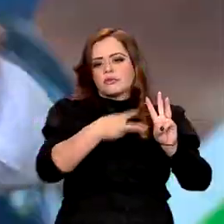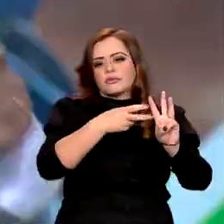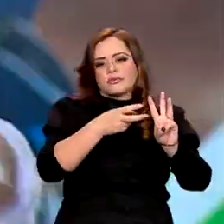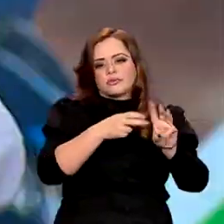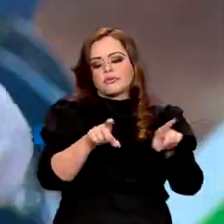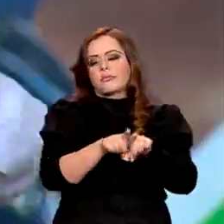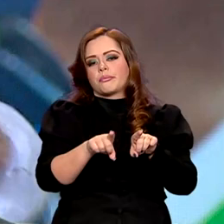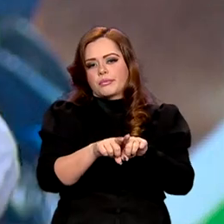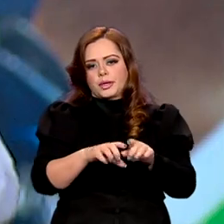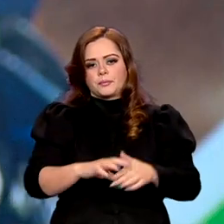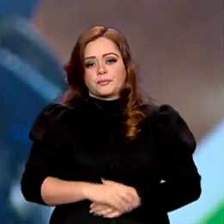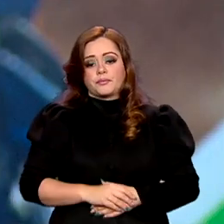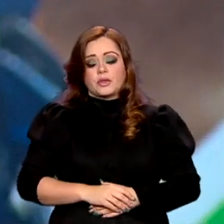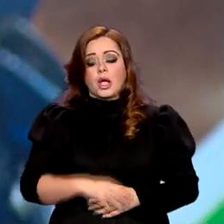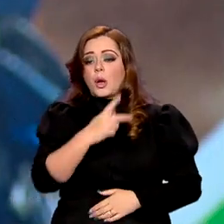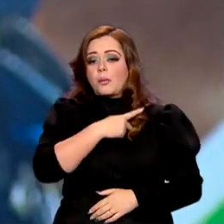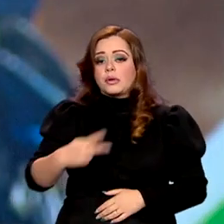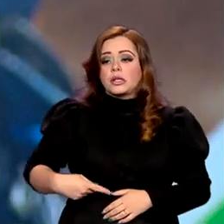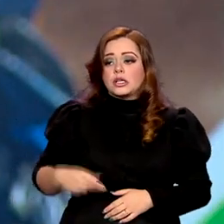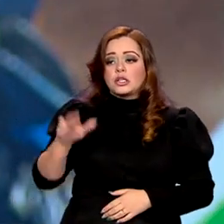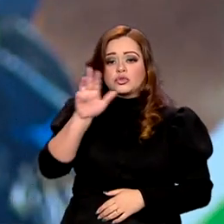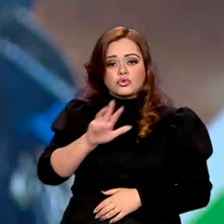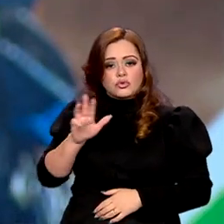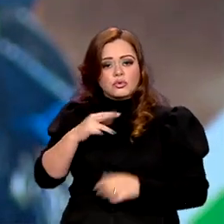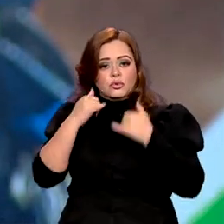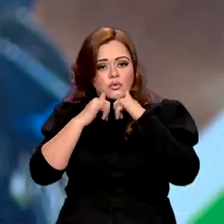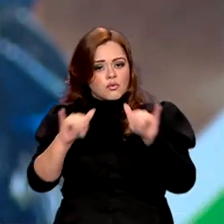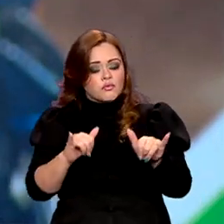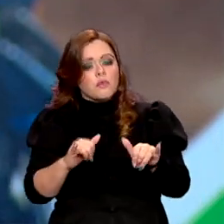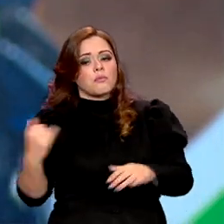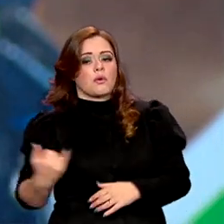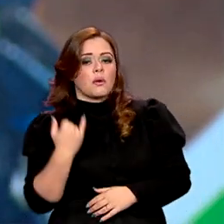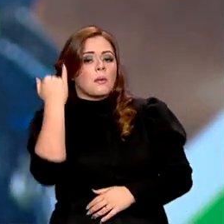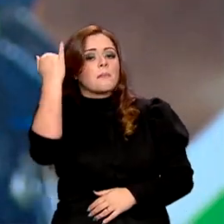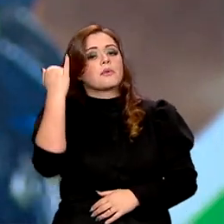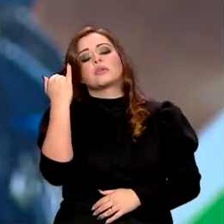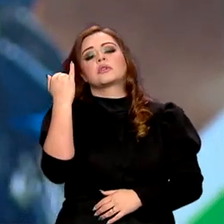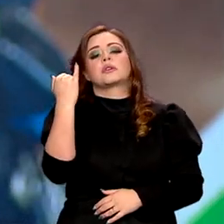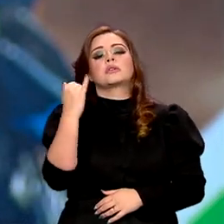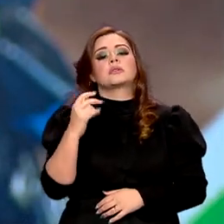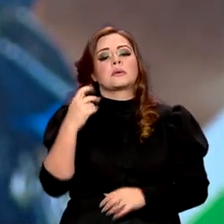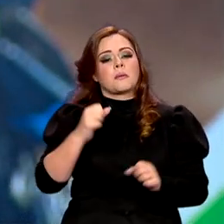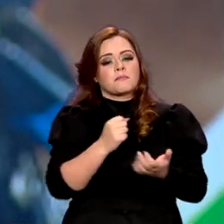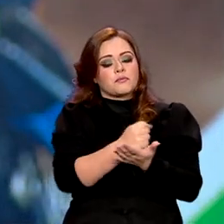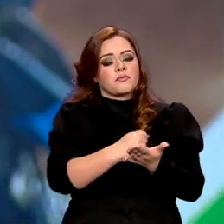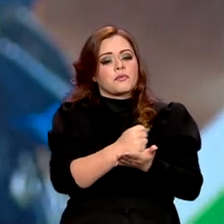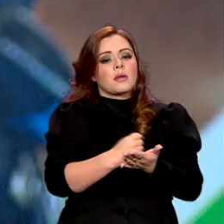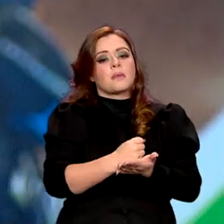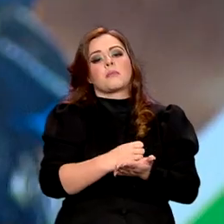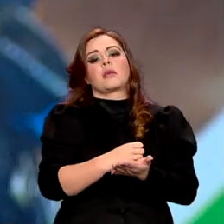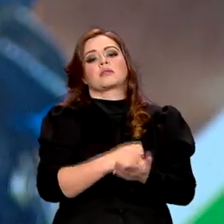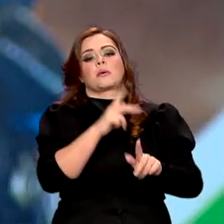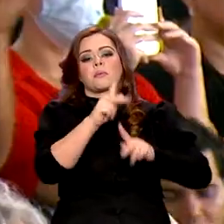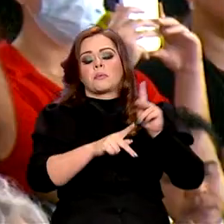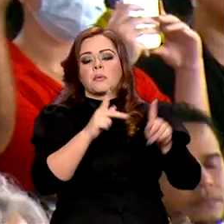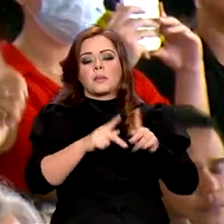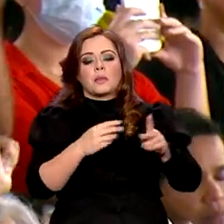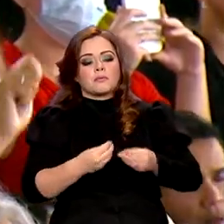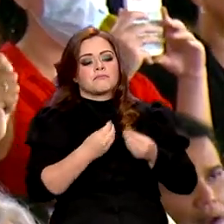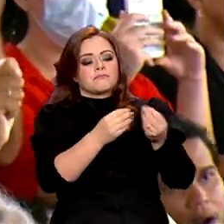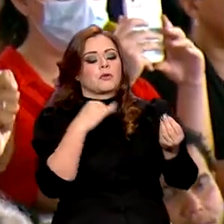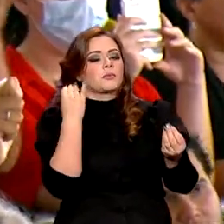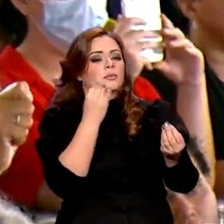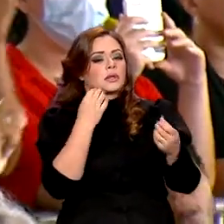indígenas. O presidente Lula destacou a importância do Farmácia Popular para dar oportunidades e atender as pessoas que